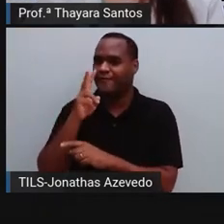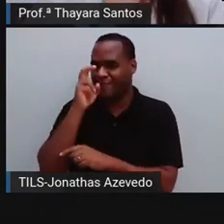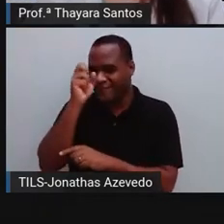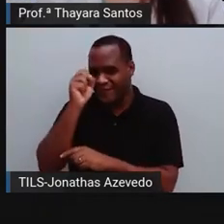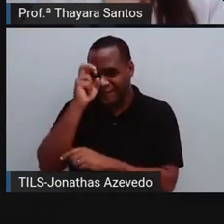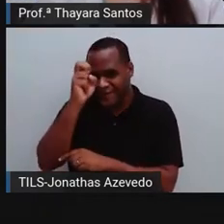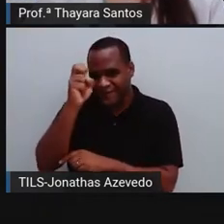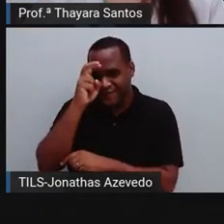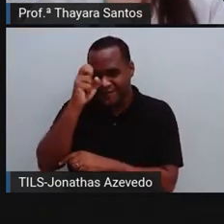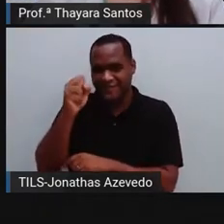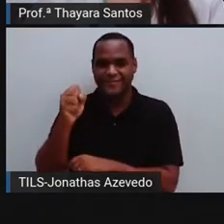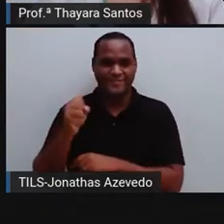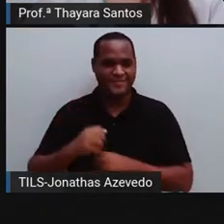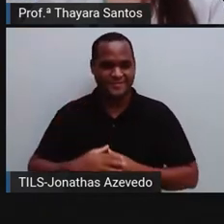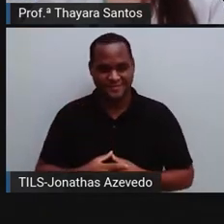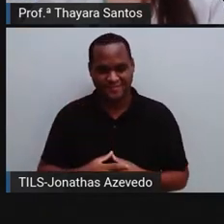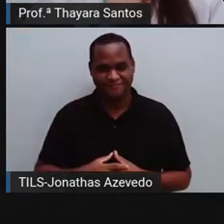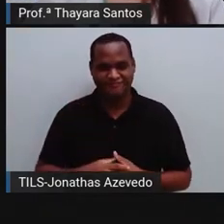gelo.